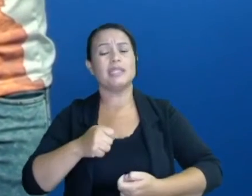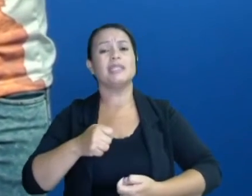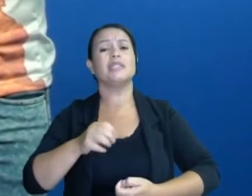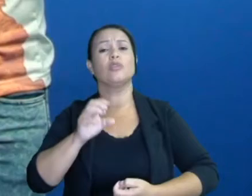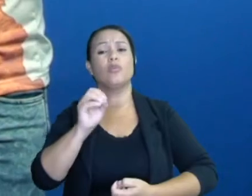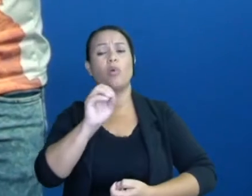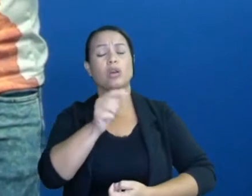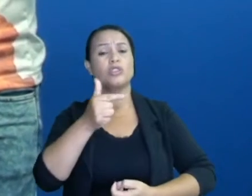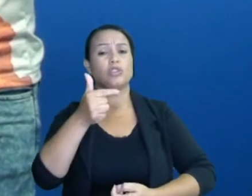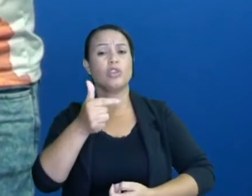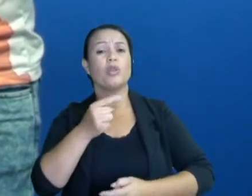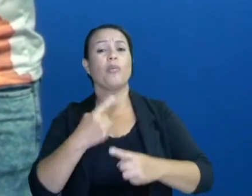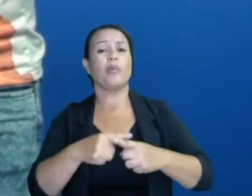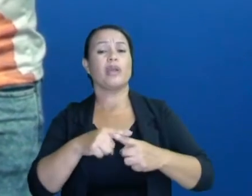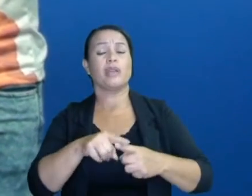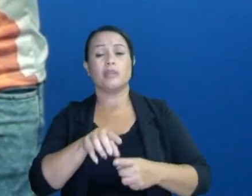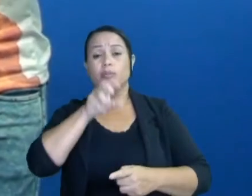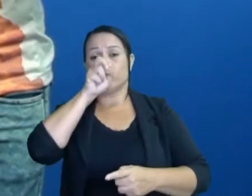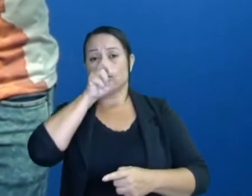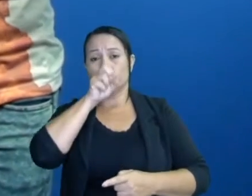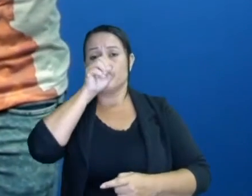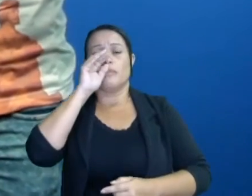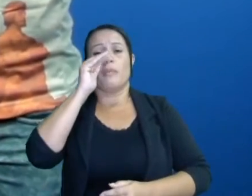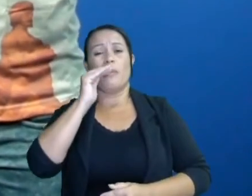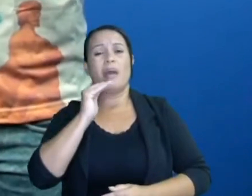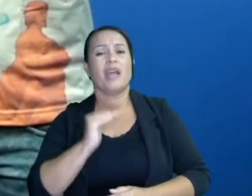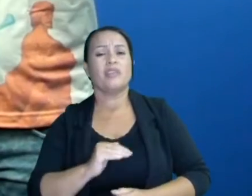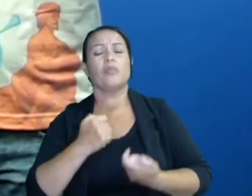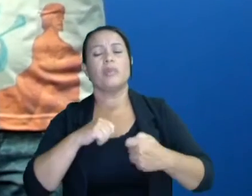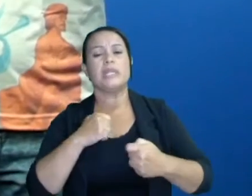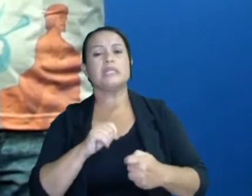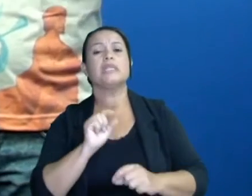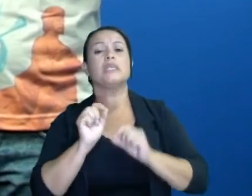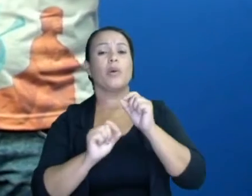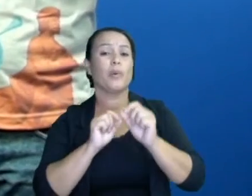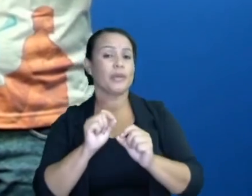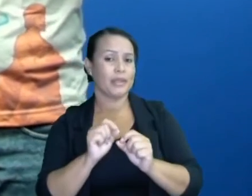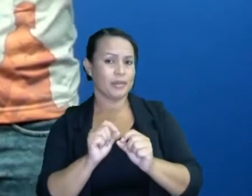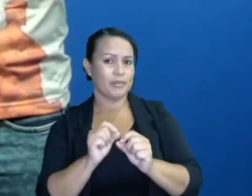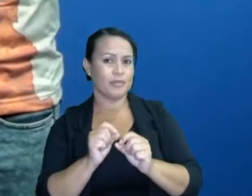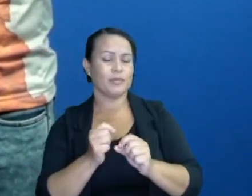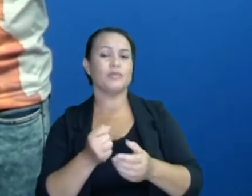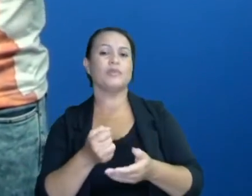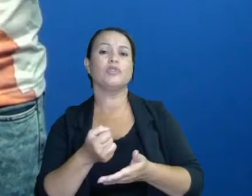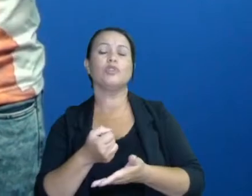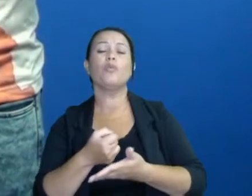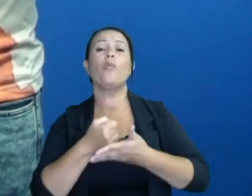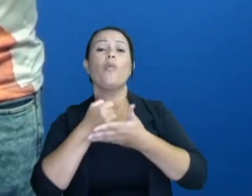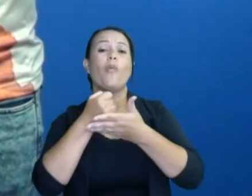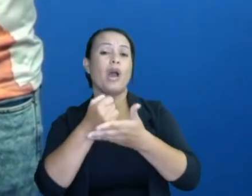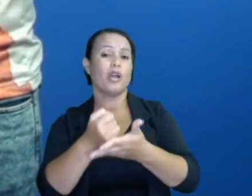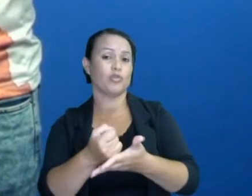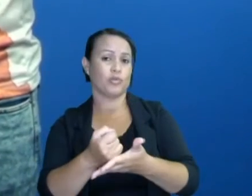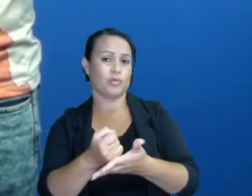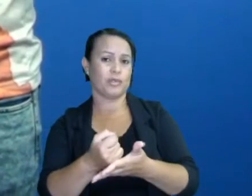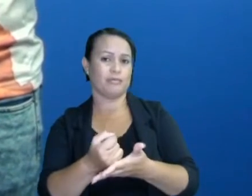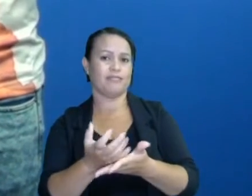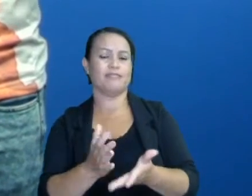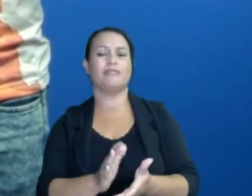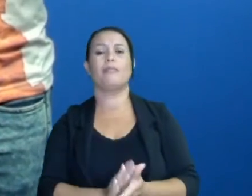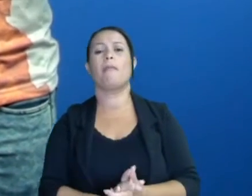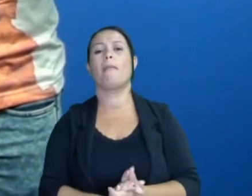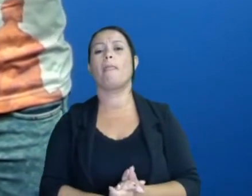legal, está muito baixa. Ou seja, ele não consegue absorver todo o oxigênio que ele inala na